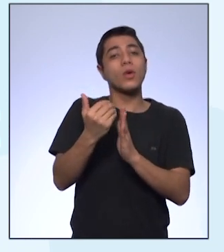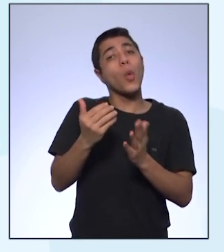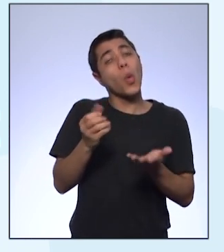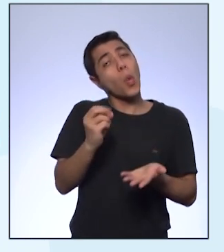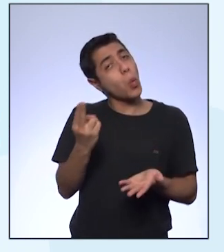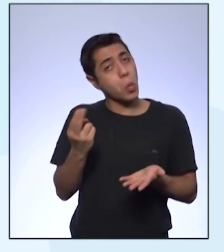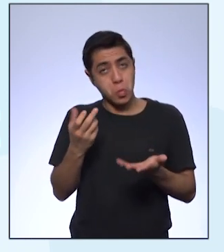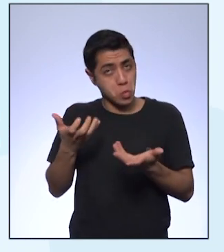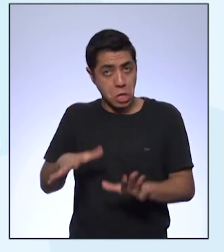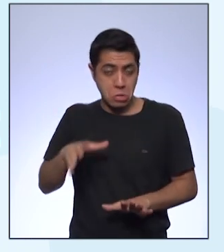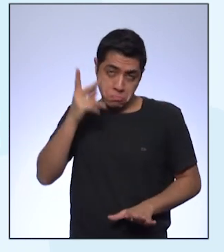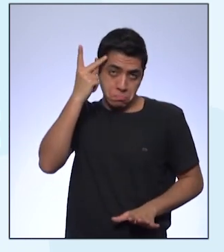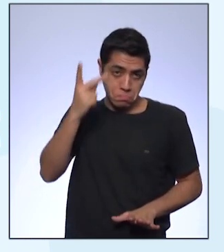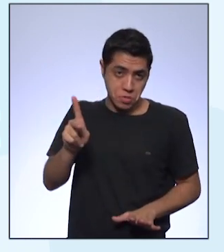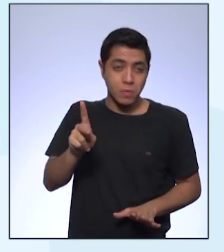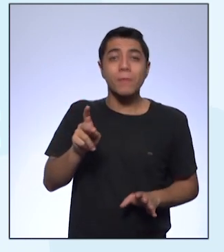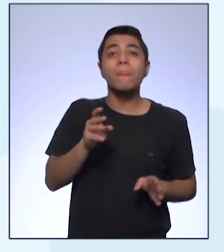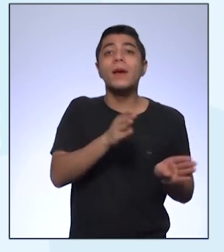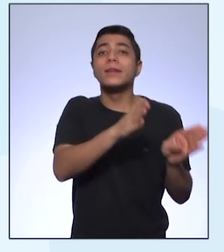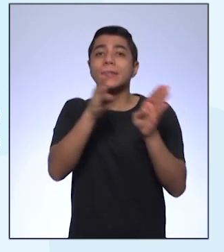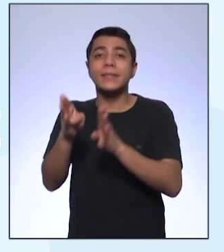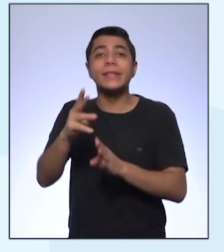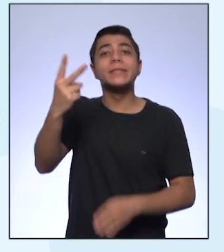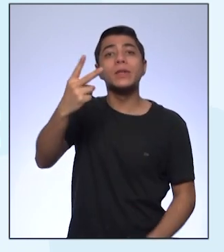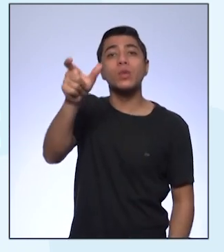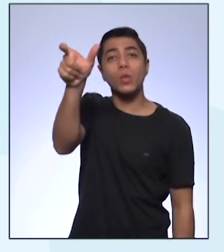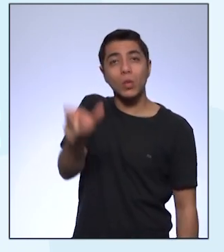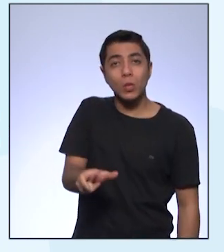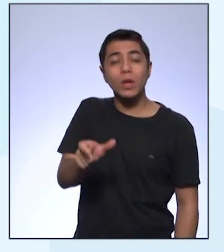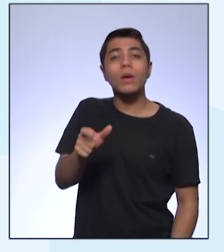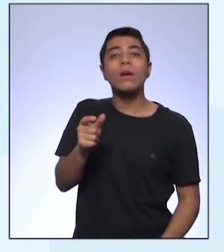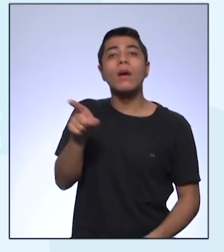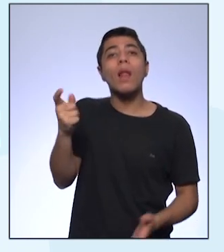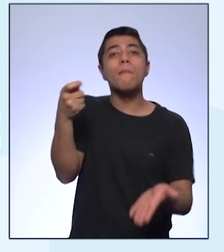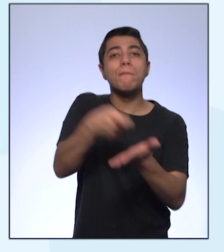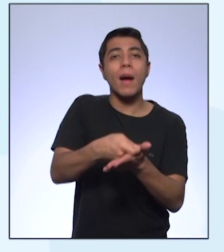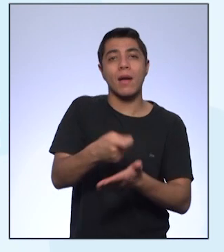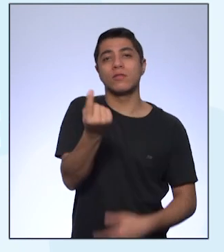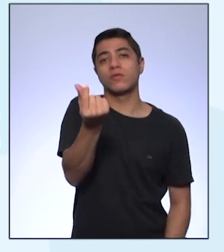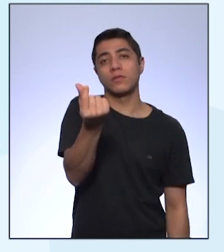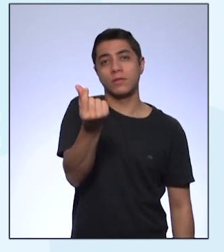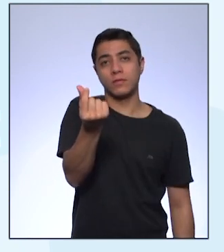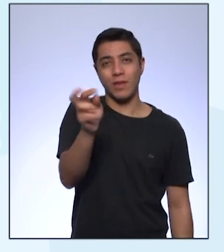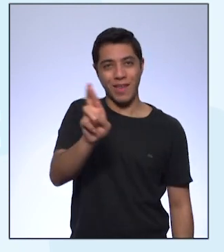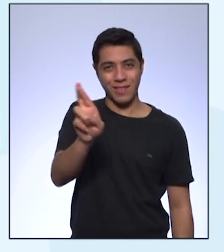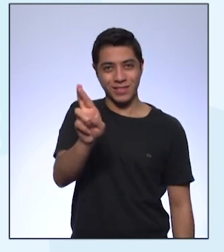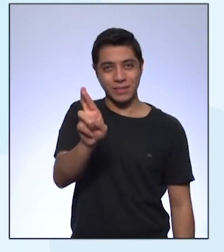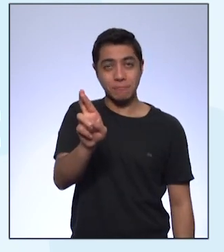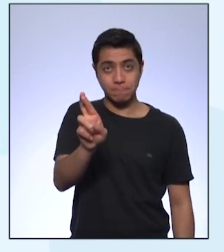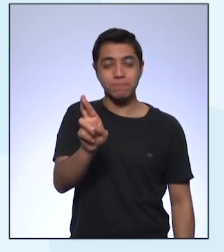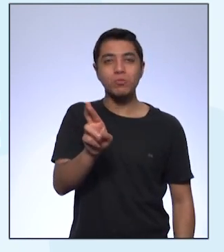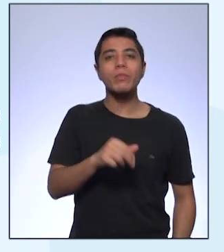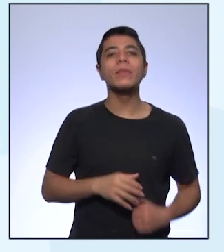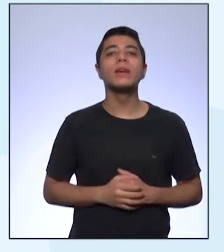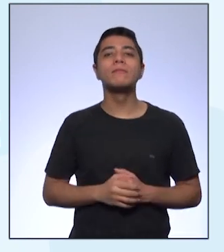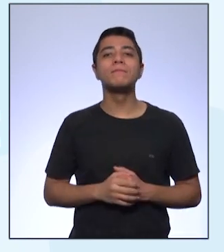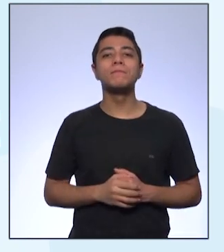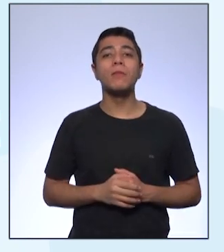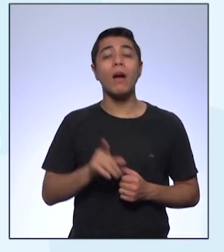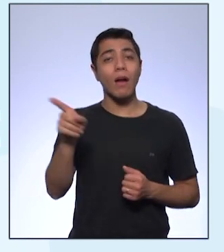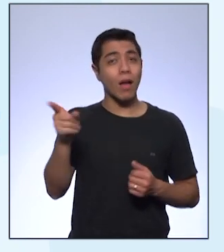vai pagar. Veja, se ela não quiser, se ela não optar por nenhum pote extra, ela vai pagar os